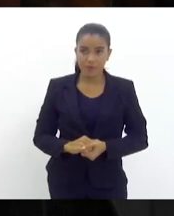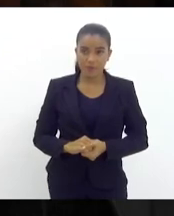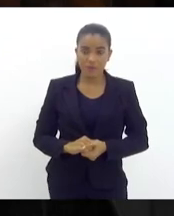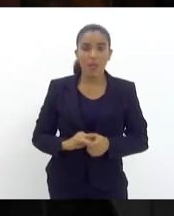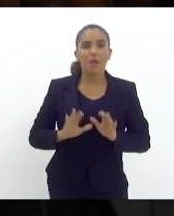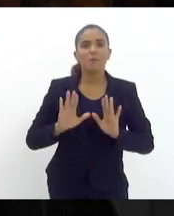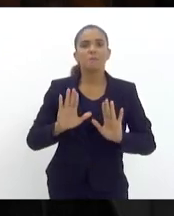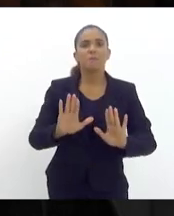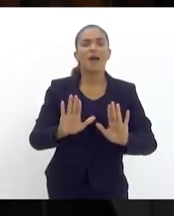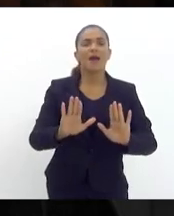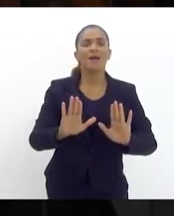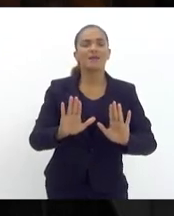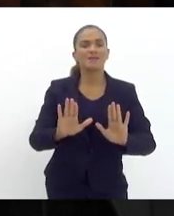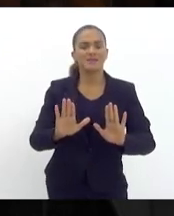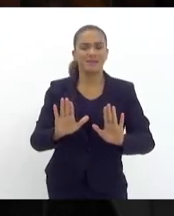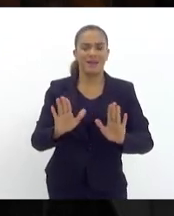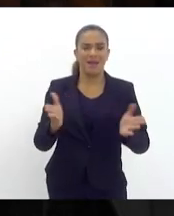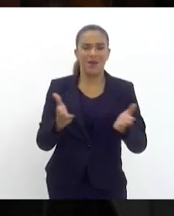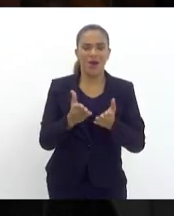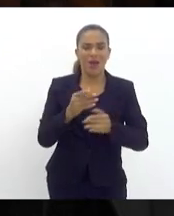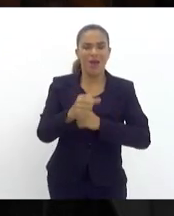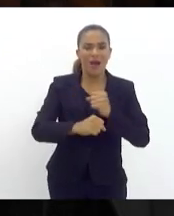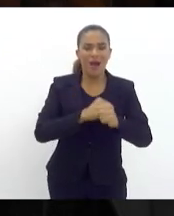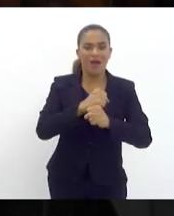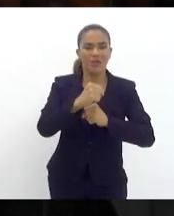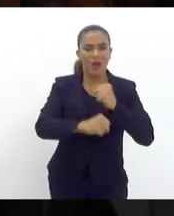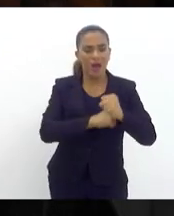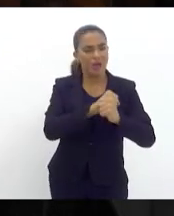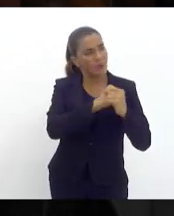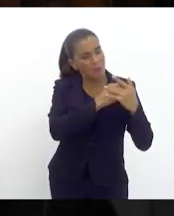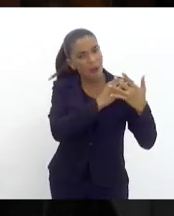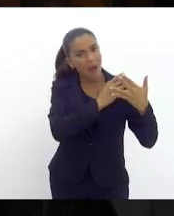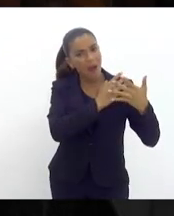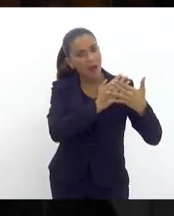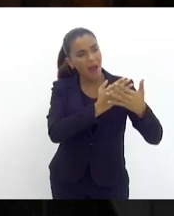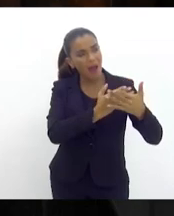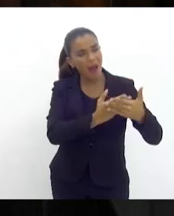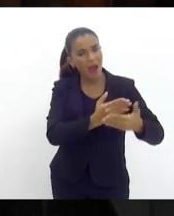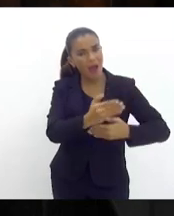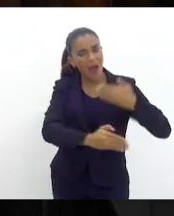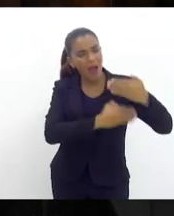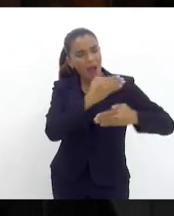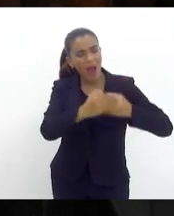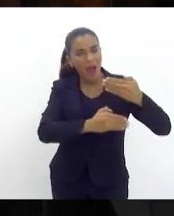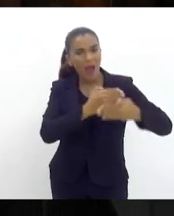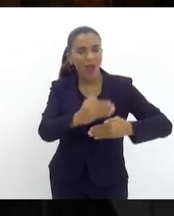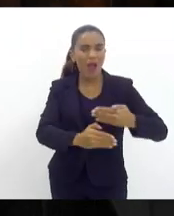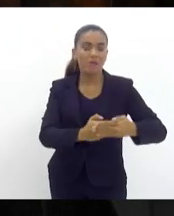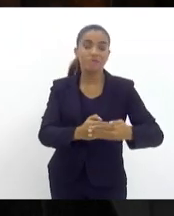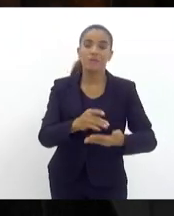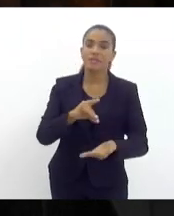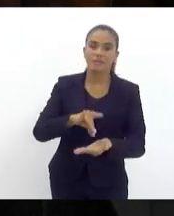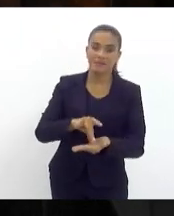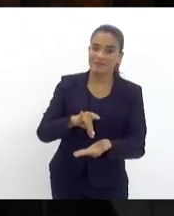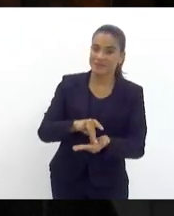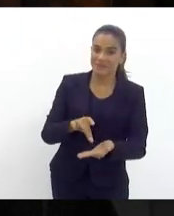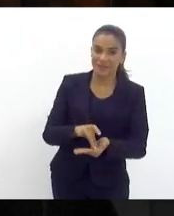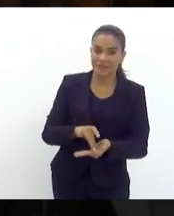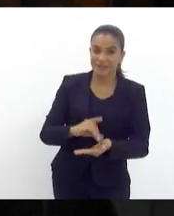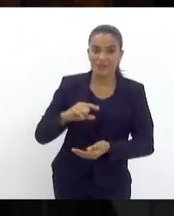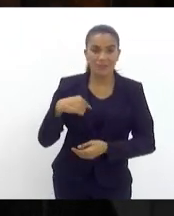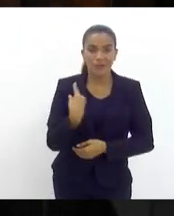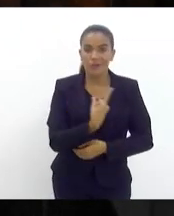mas o que vemos entrar anos senhor presidente É que na verdade estamos